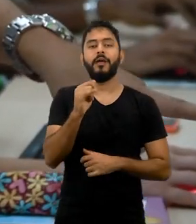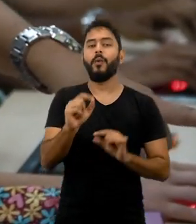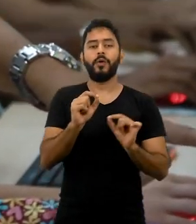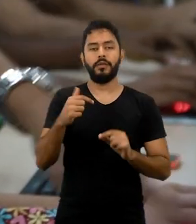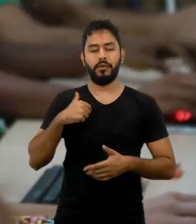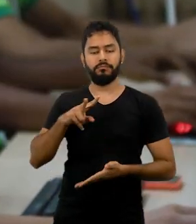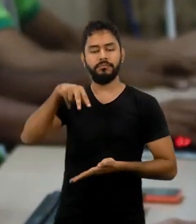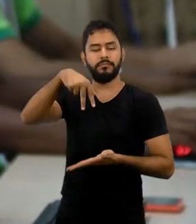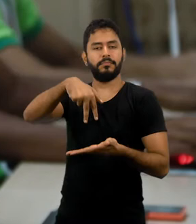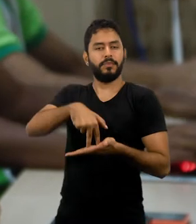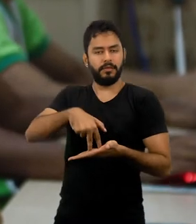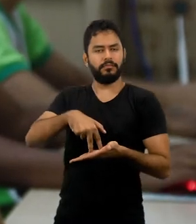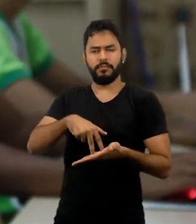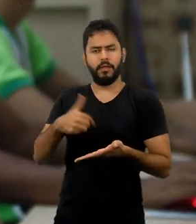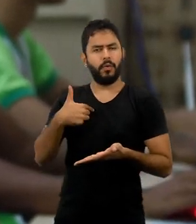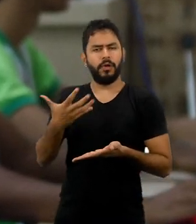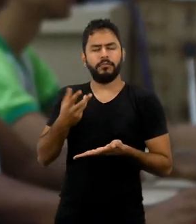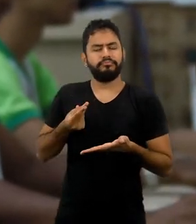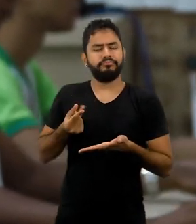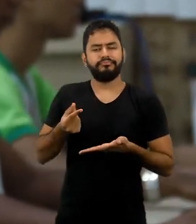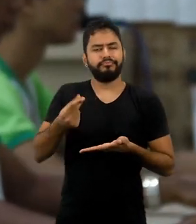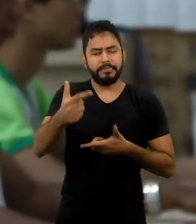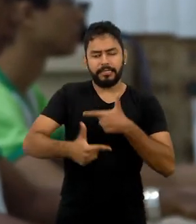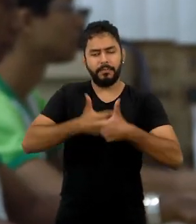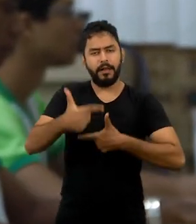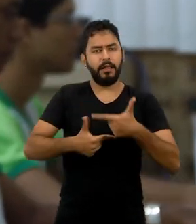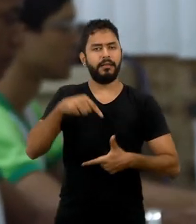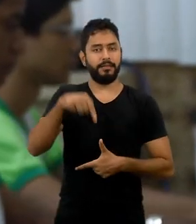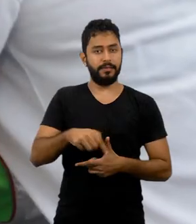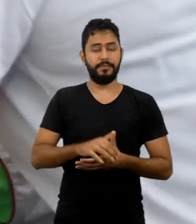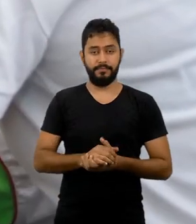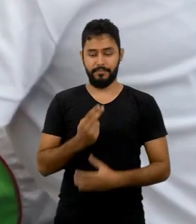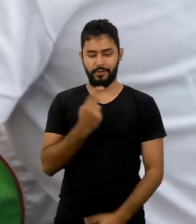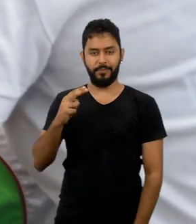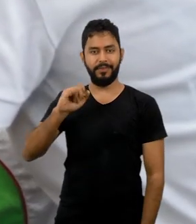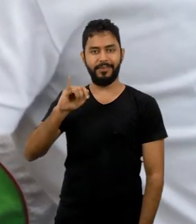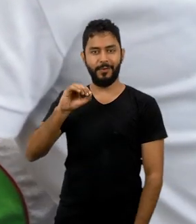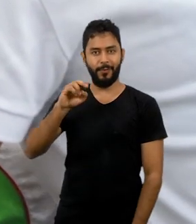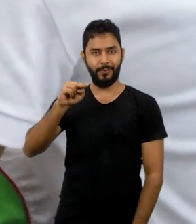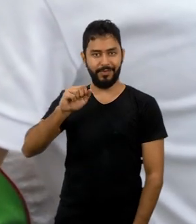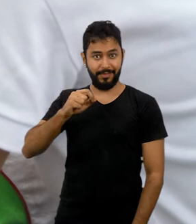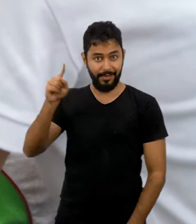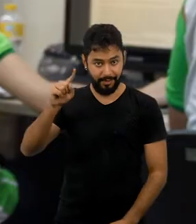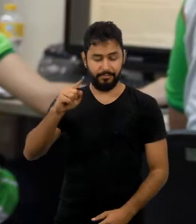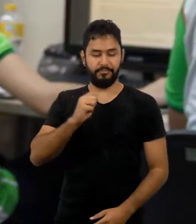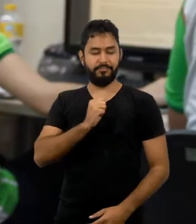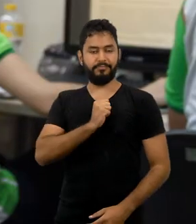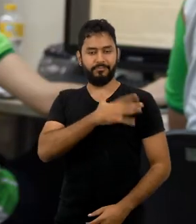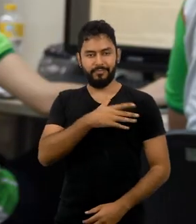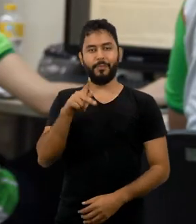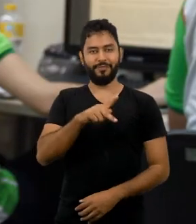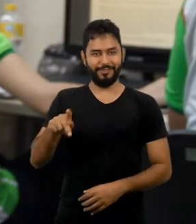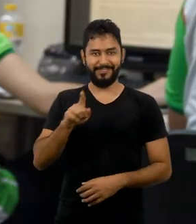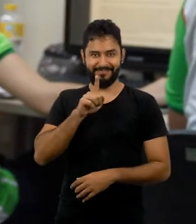e pretendo continuar aqui fazendo o que eu faço. Eu sou Ioná, professora do Instituto Federal do Campus Recife. Minha